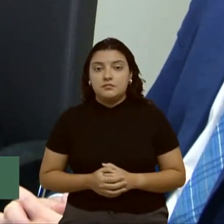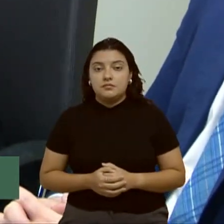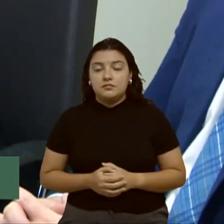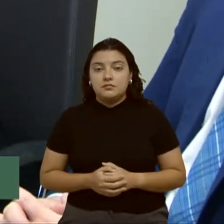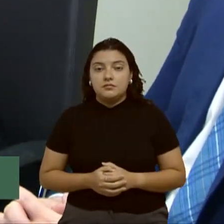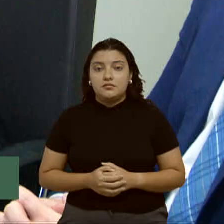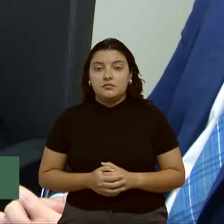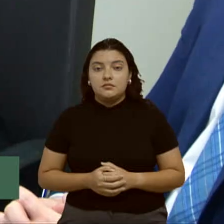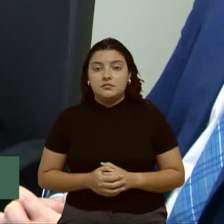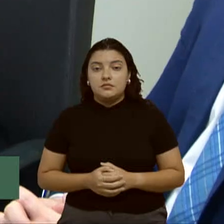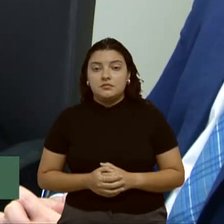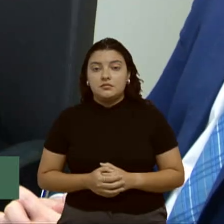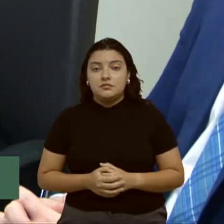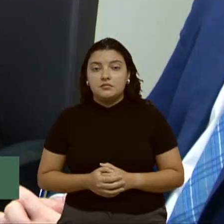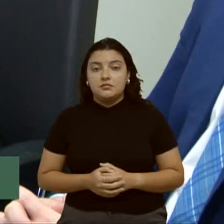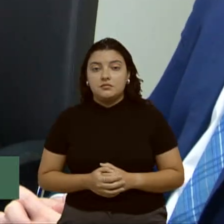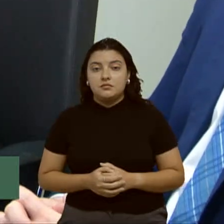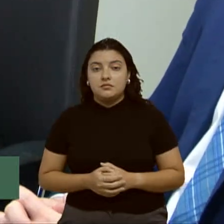secretária-geral,